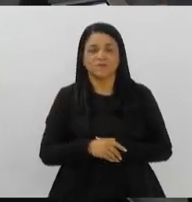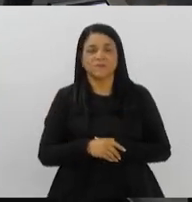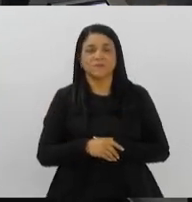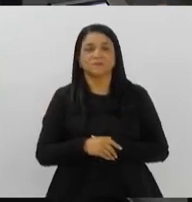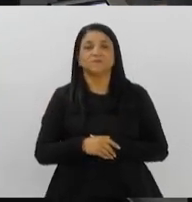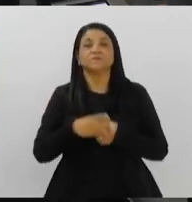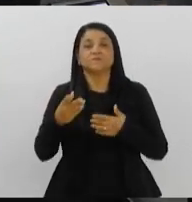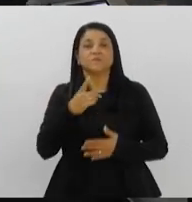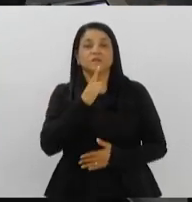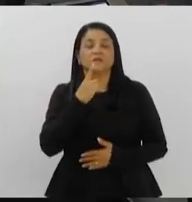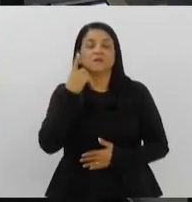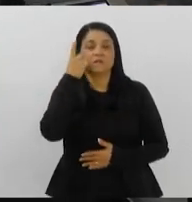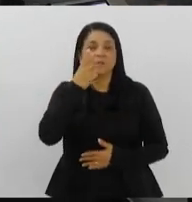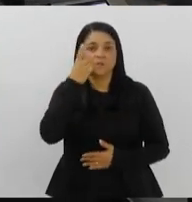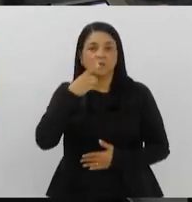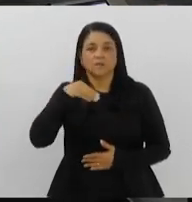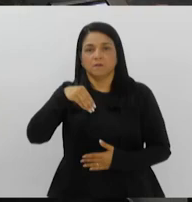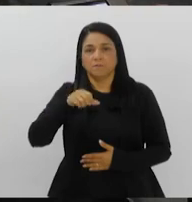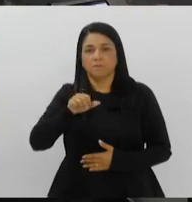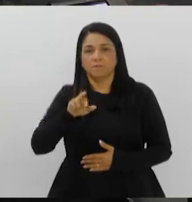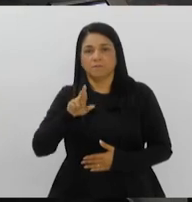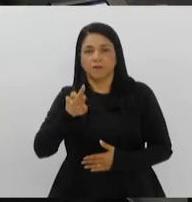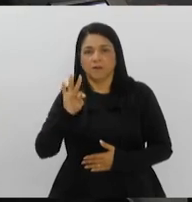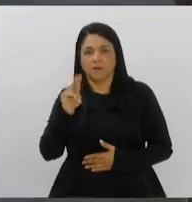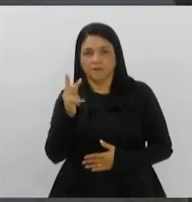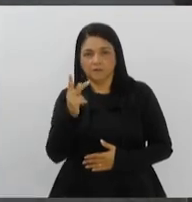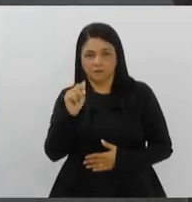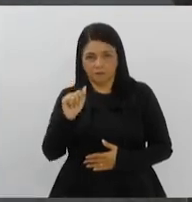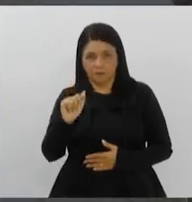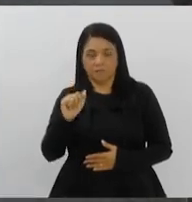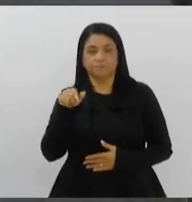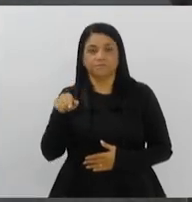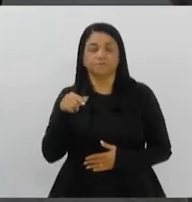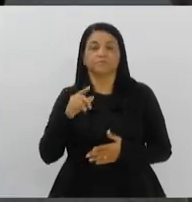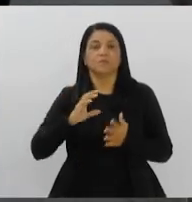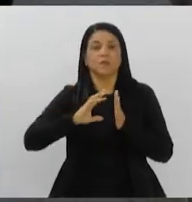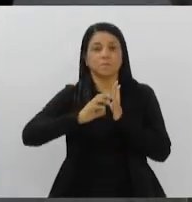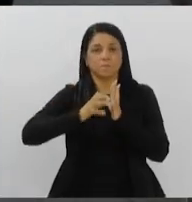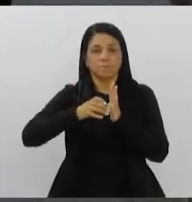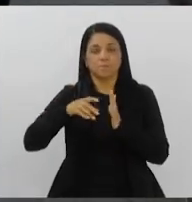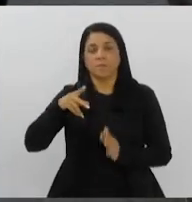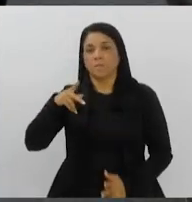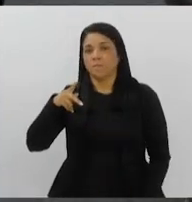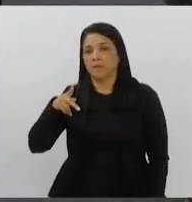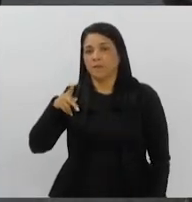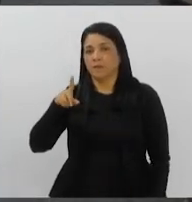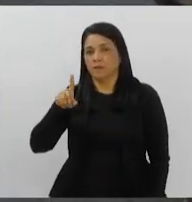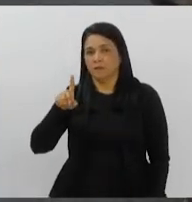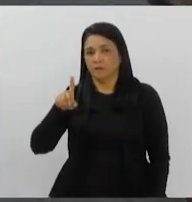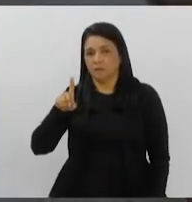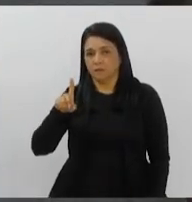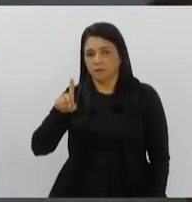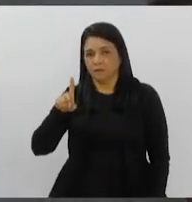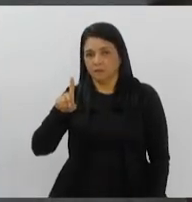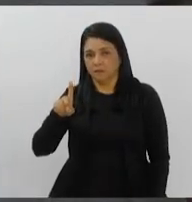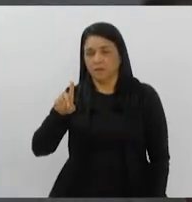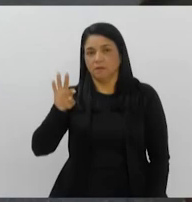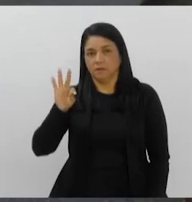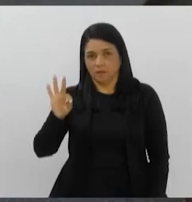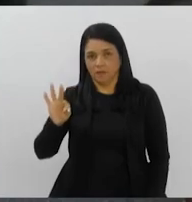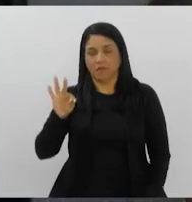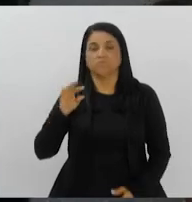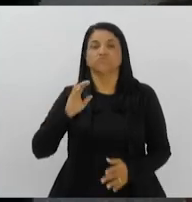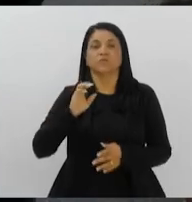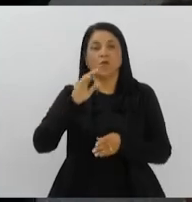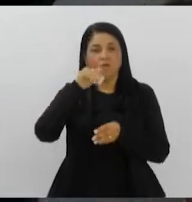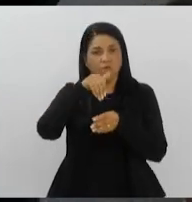Deputada Marta Rocha, para encaminhar. Presidente, para encaminhar pelo PDT, o voto sim, acompanhando os destaques